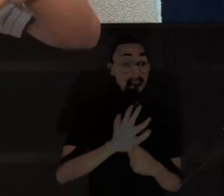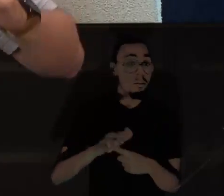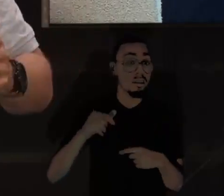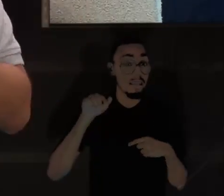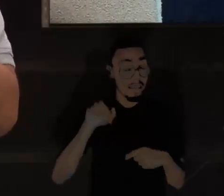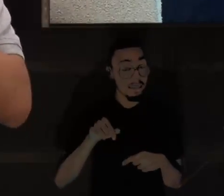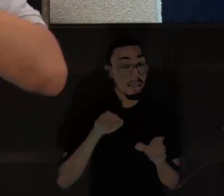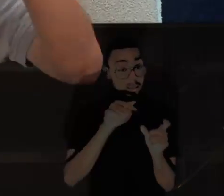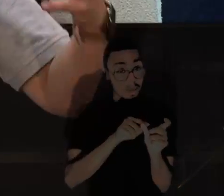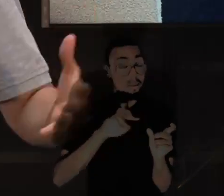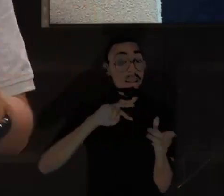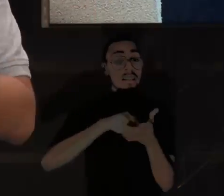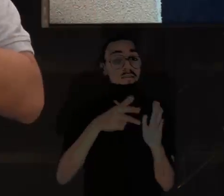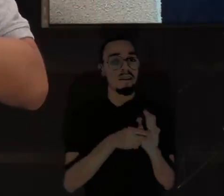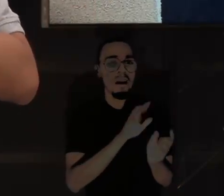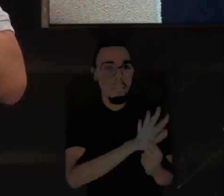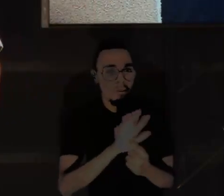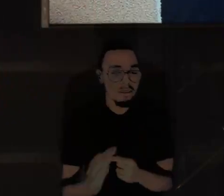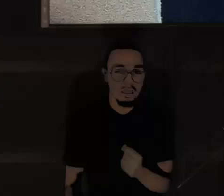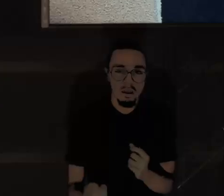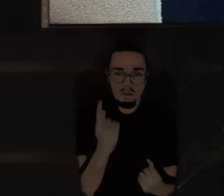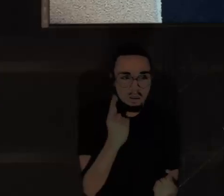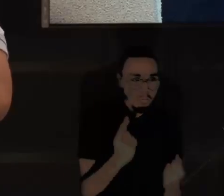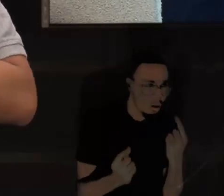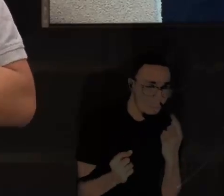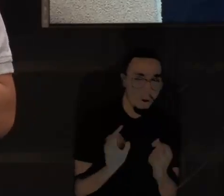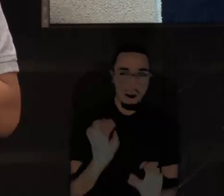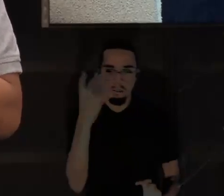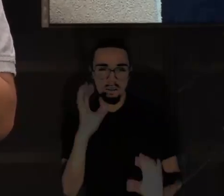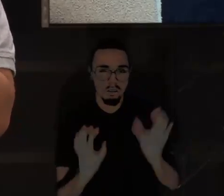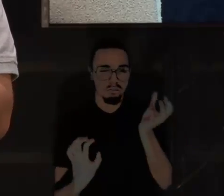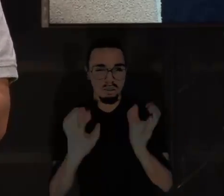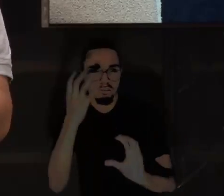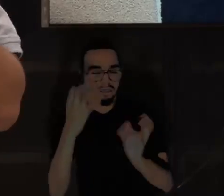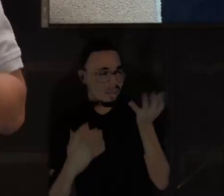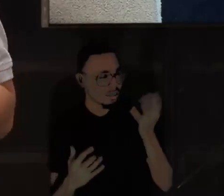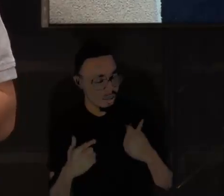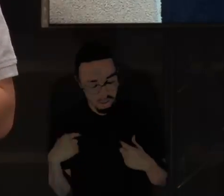em mim uma série de movimentos gerados por essa causa que